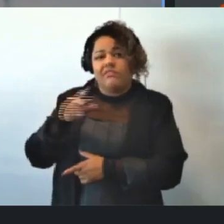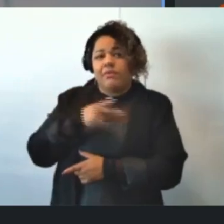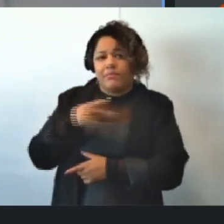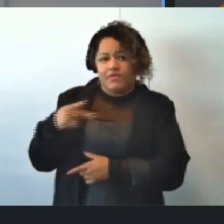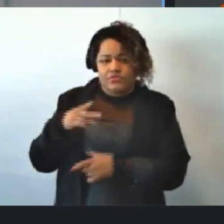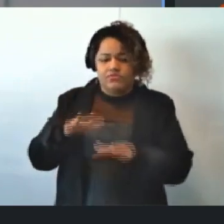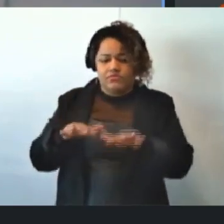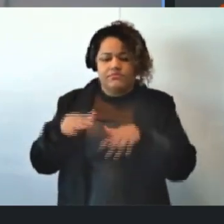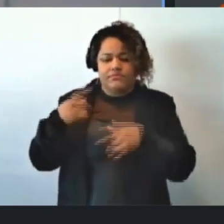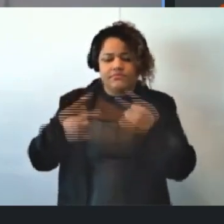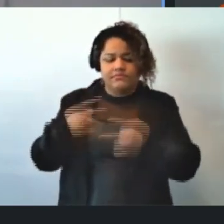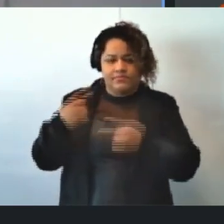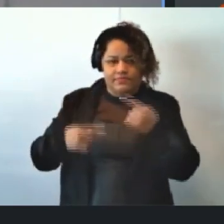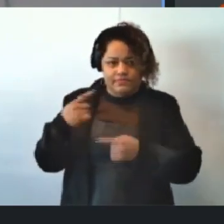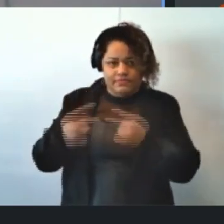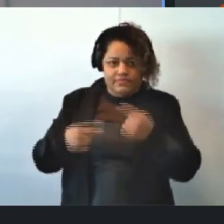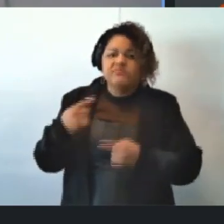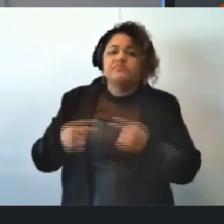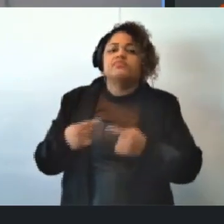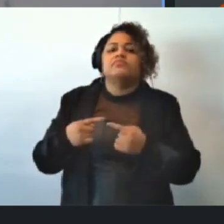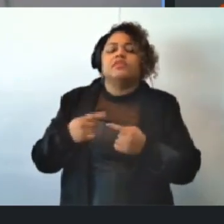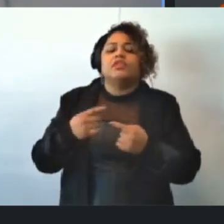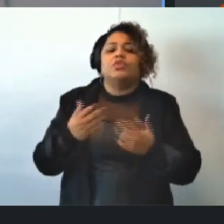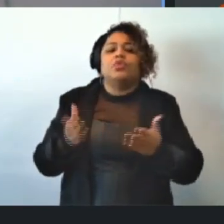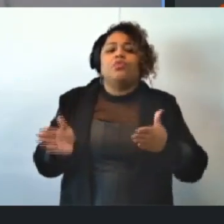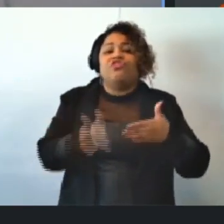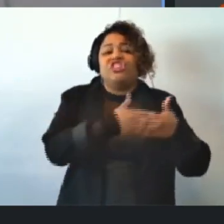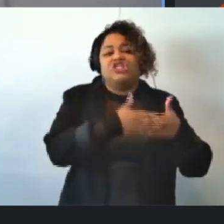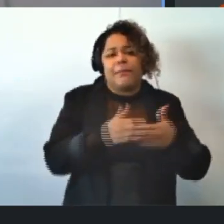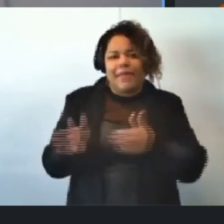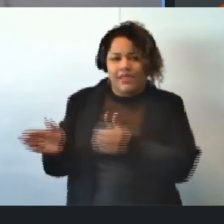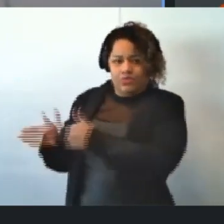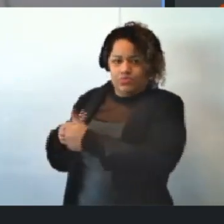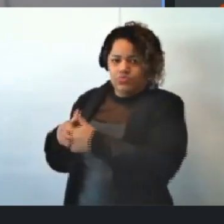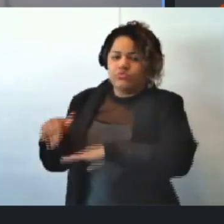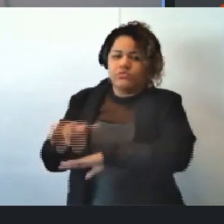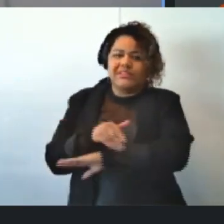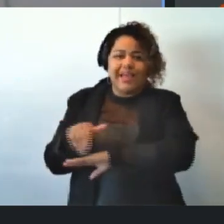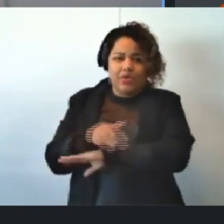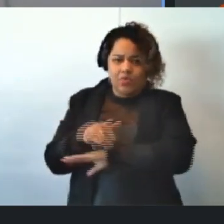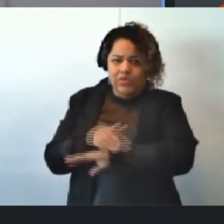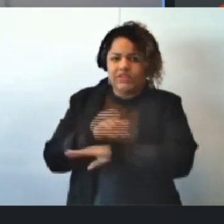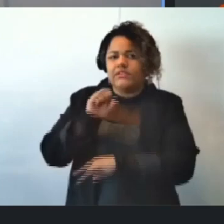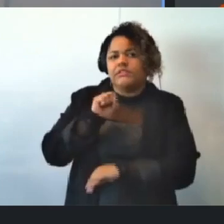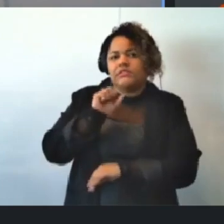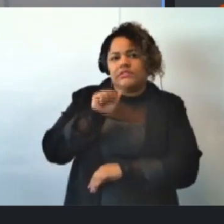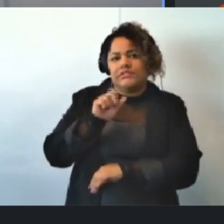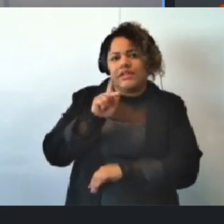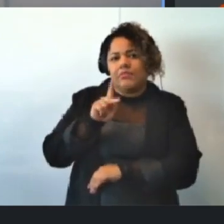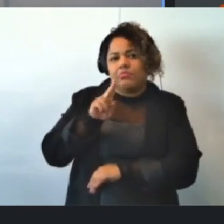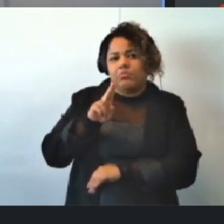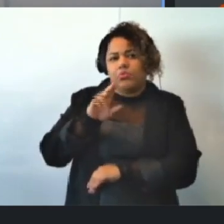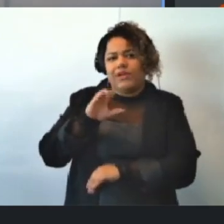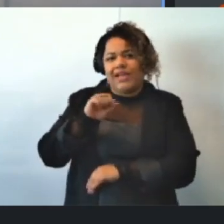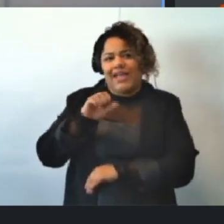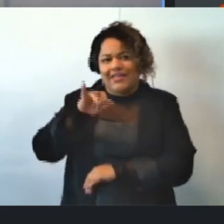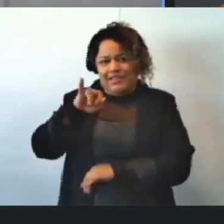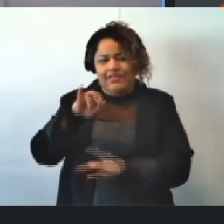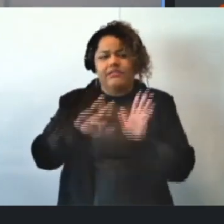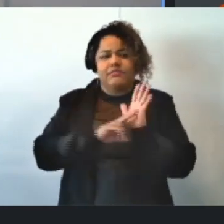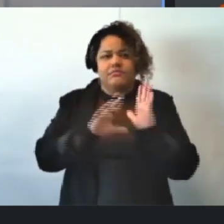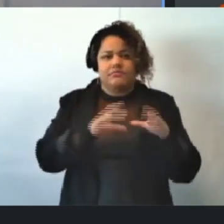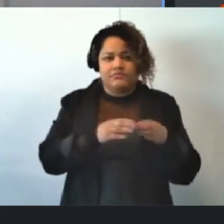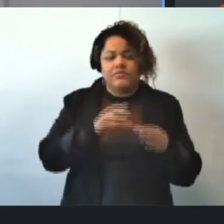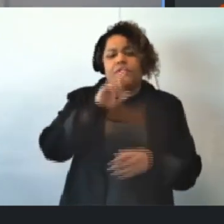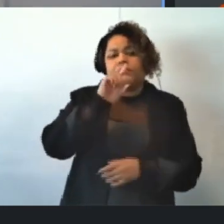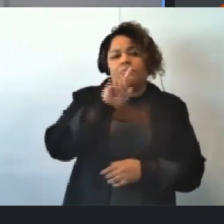definitivo da rua Sapucaí e, consequentemente, alteração no trânsito da região. É o requerimento de comissão número